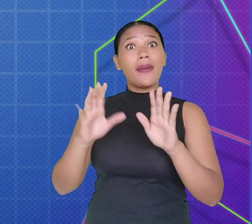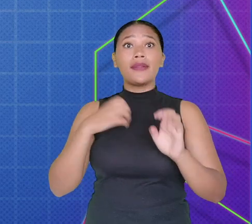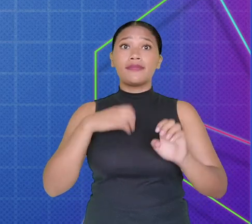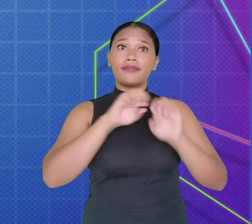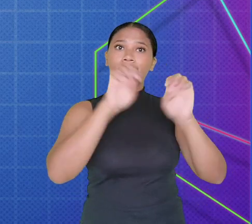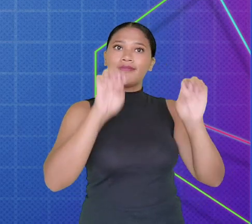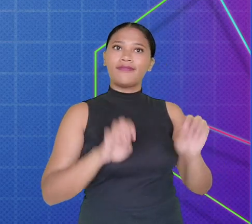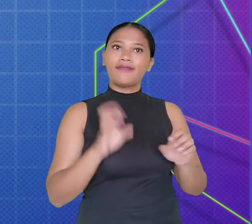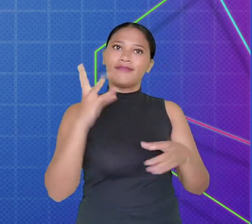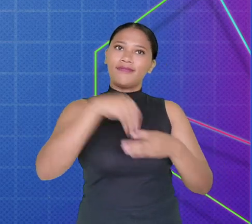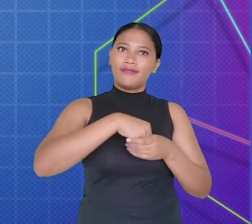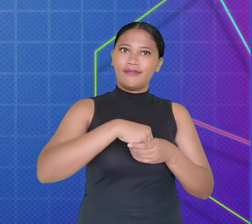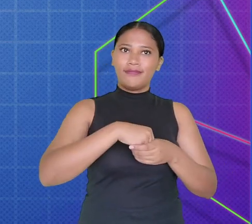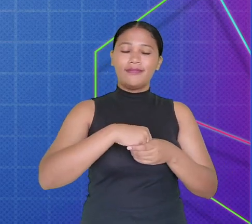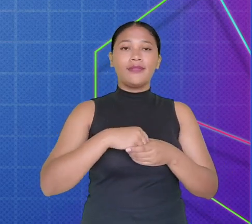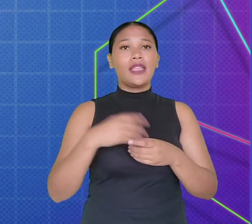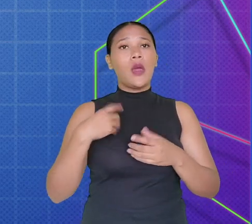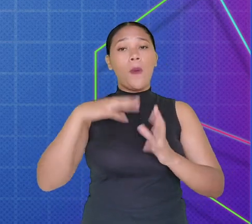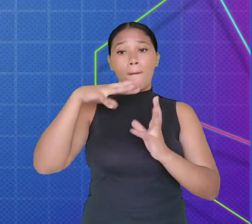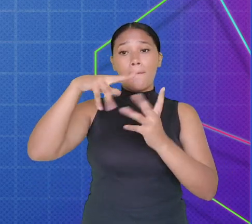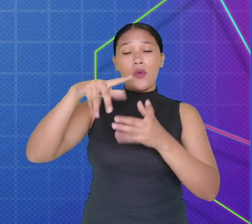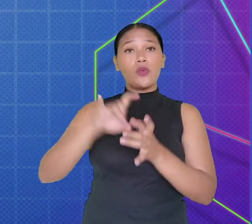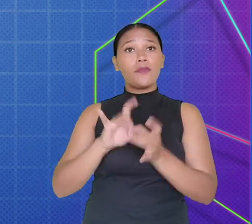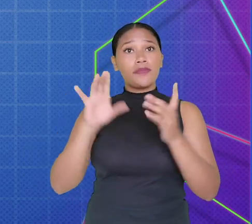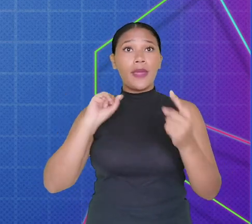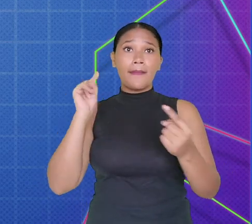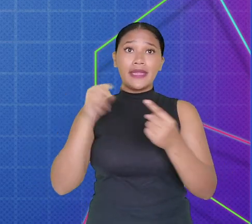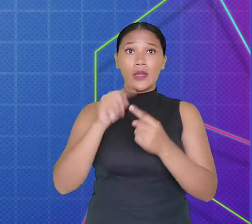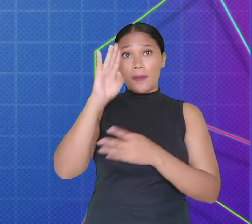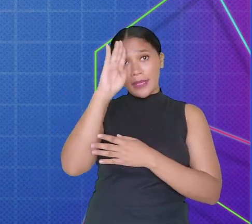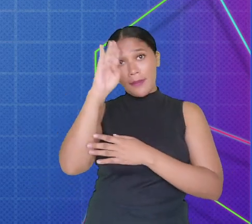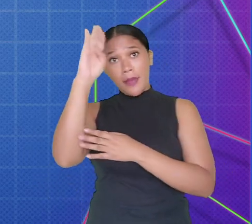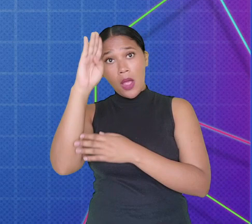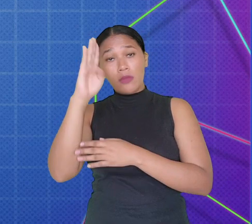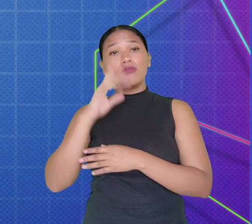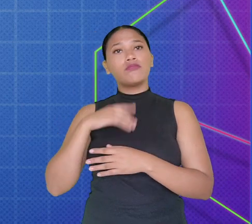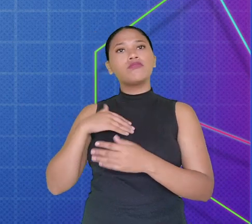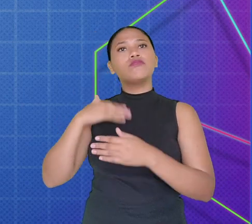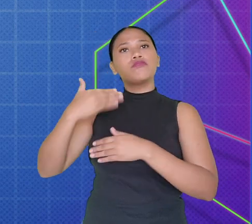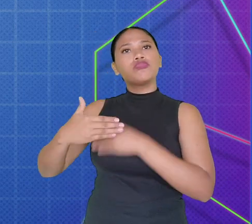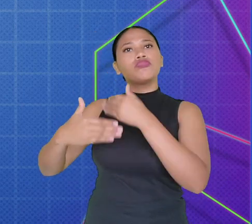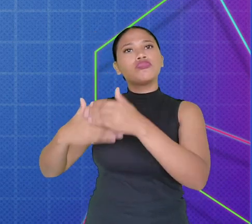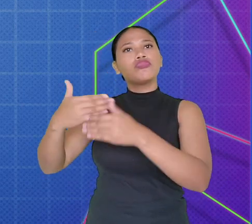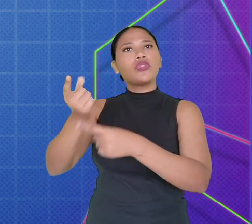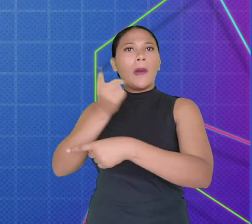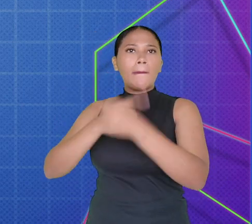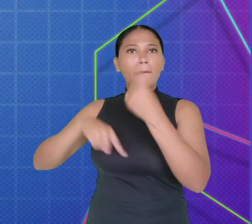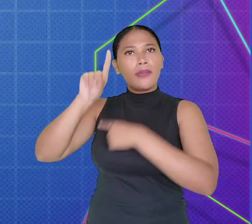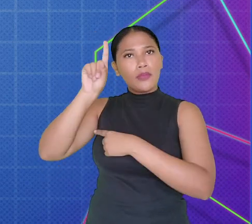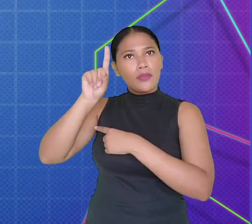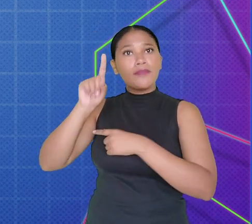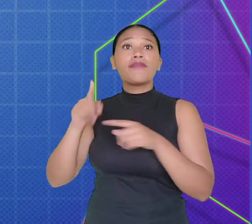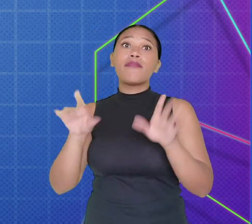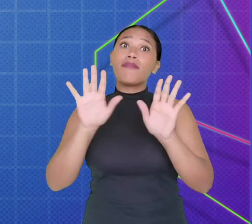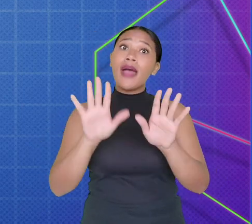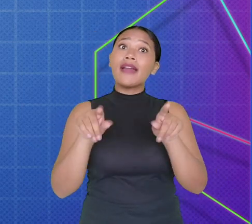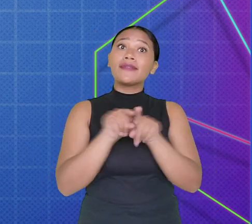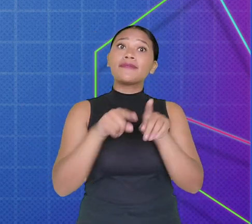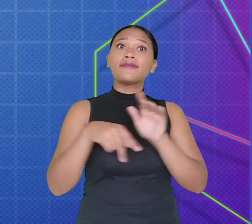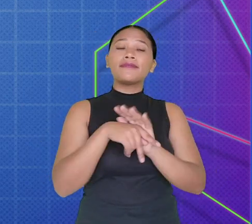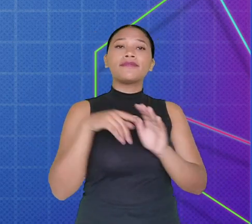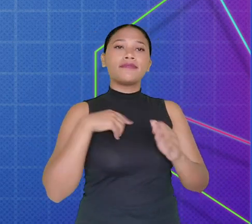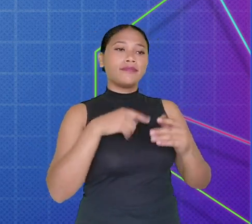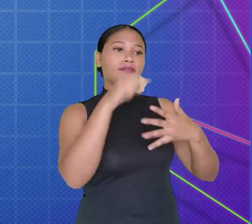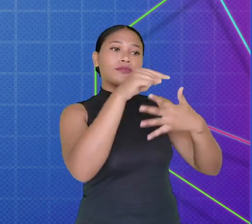de um contexto estruturado. O jogo de mundo aberto pode incluir missões principais que devem ser completadas para progredir na